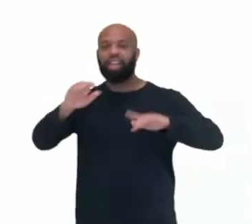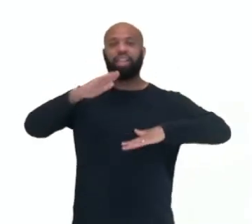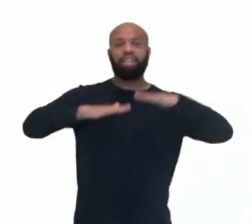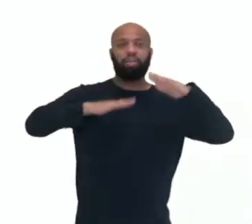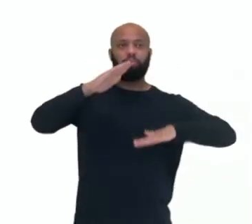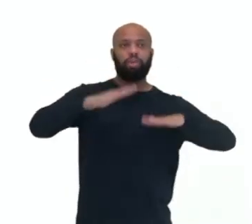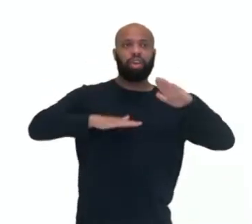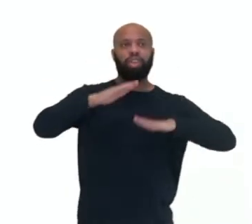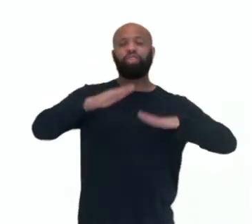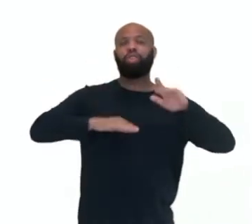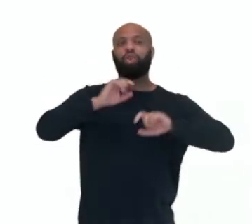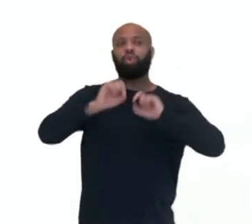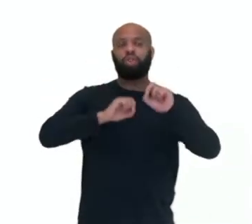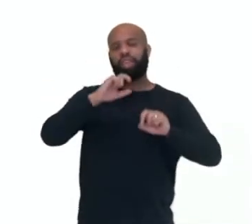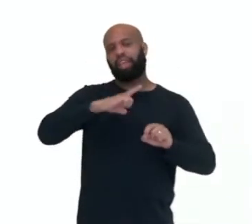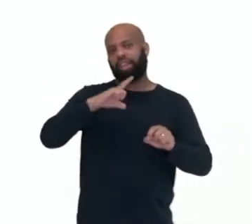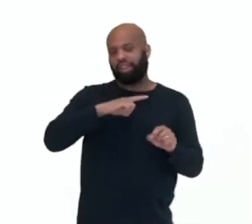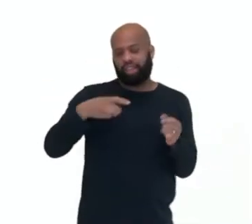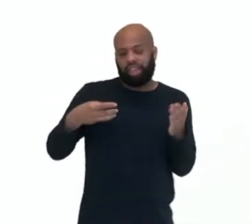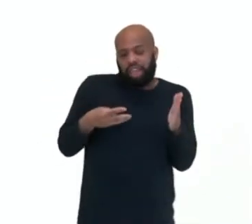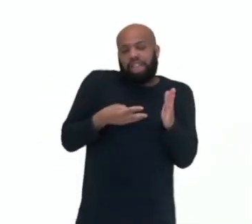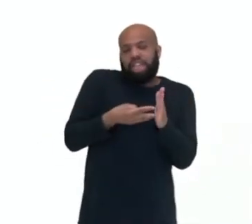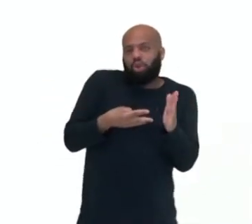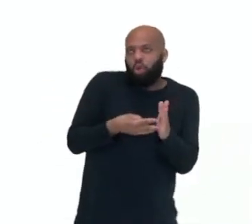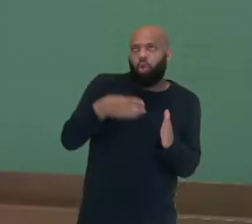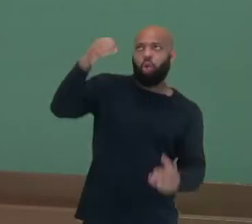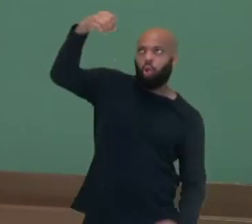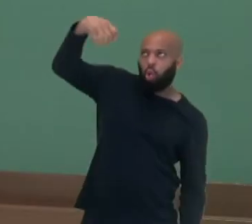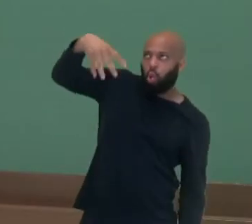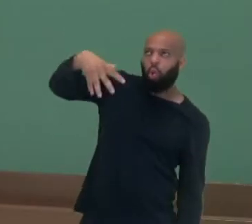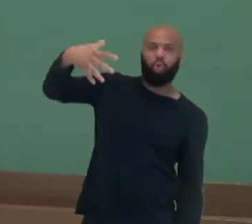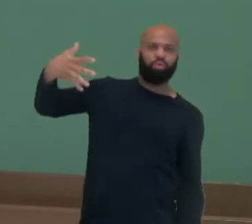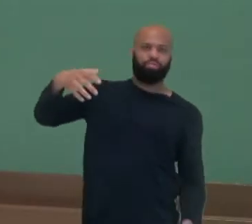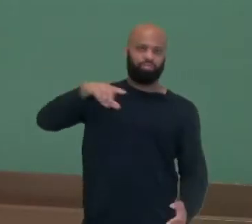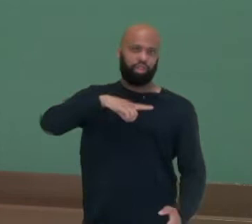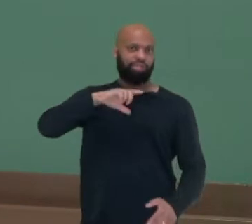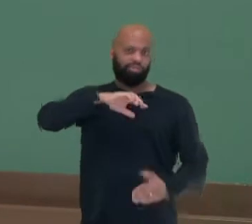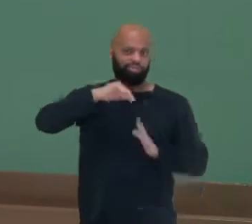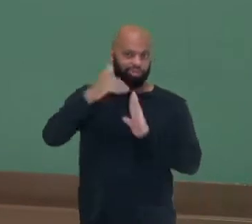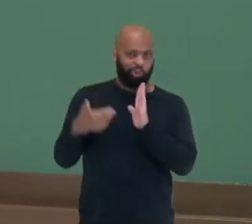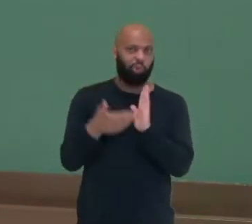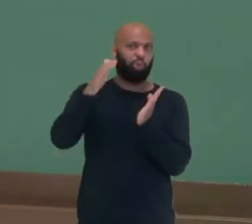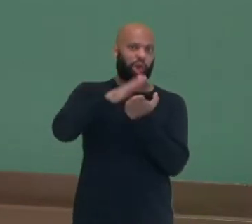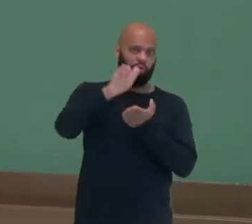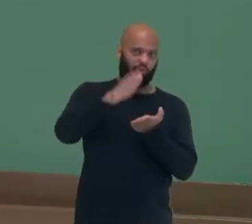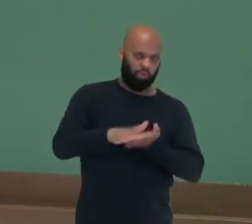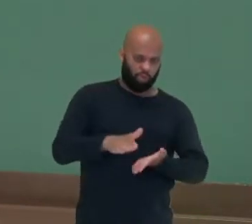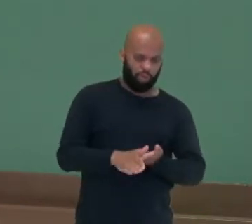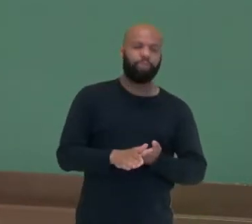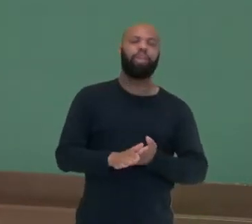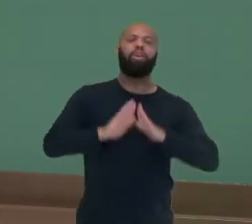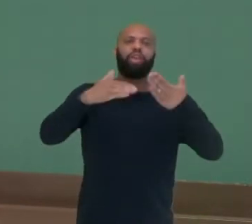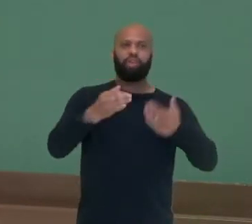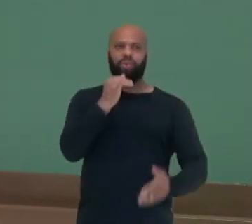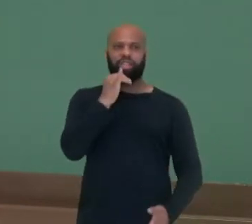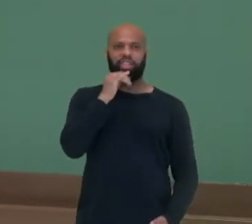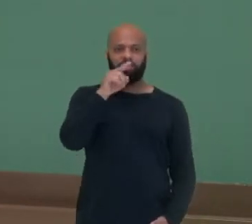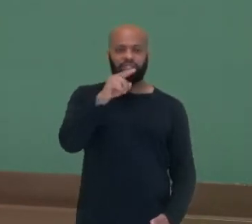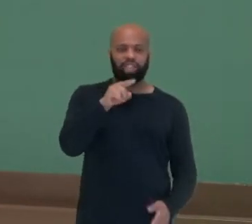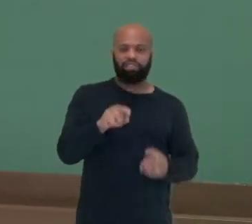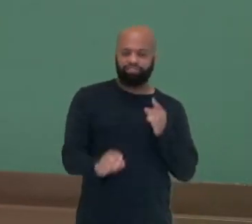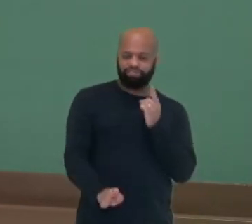os dispositivos elétricos estão ligados. Faça esse exercício na sua casa. Depois que você